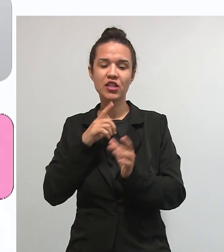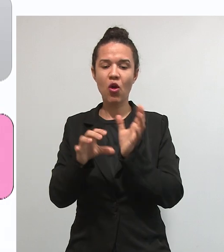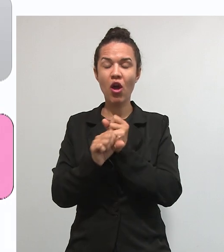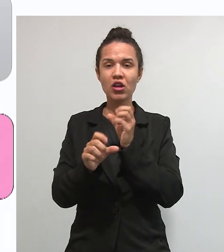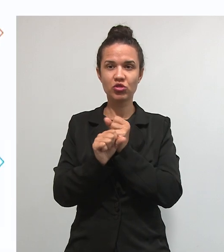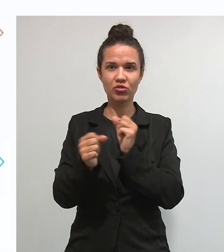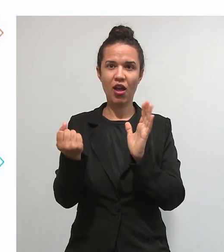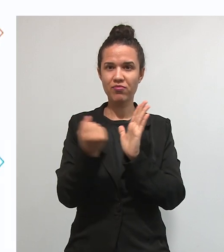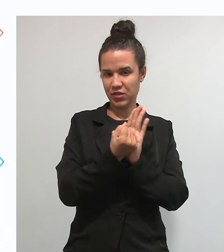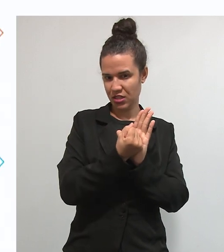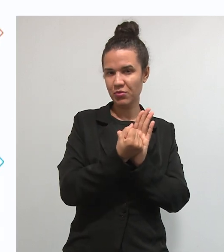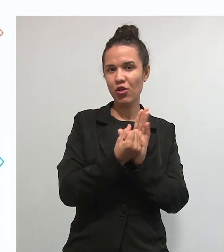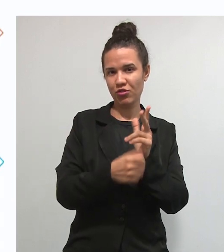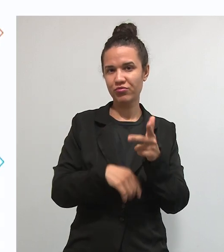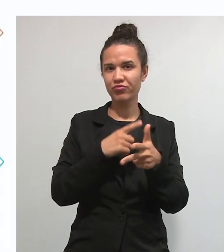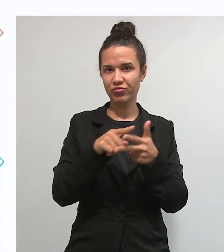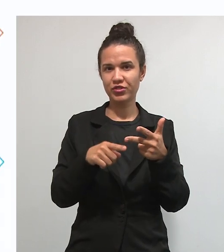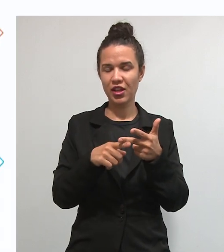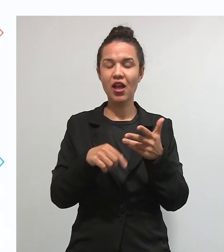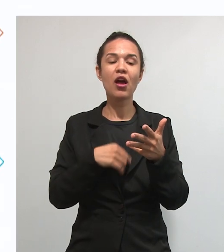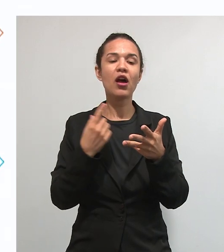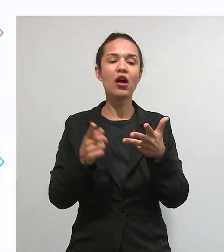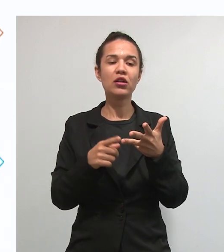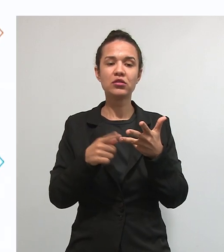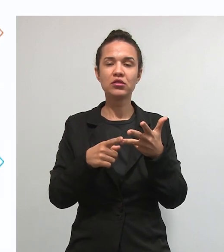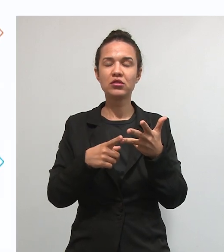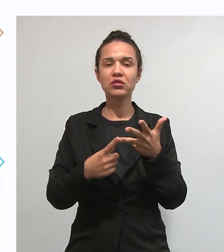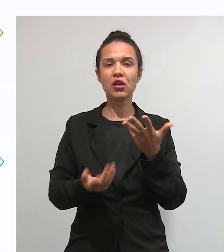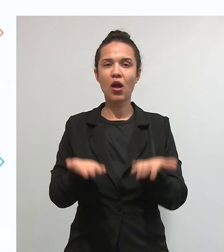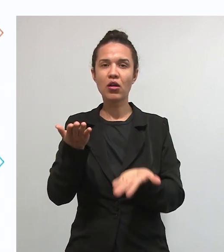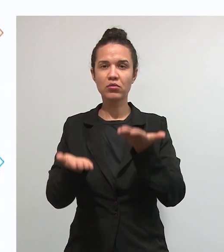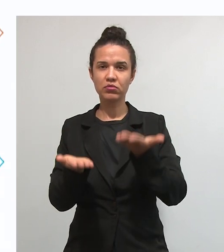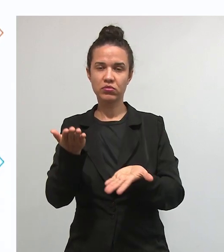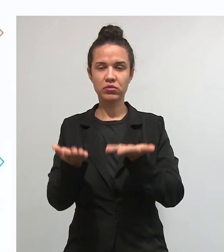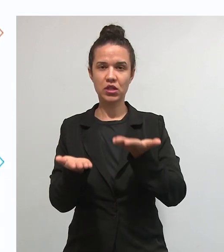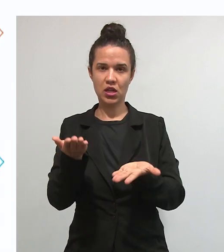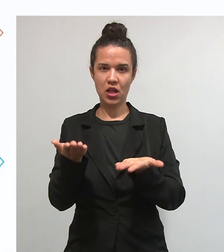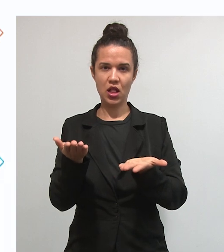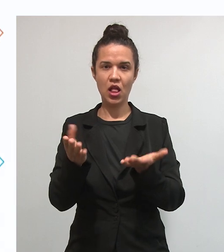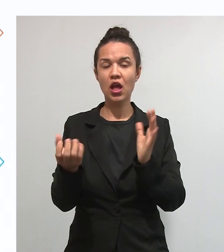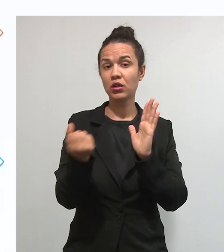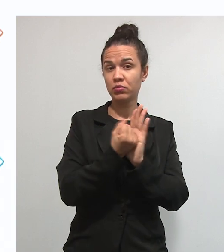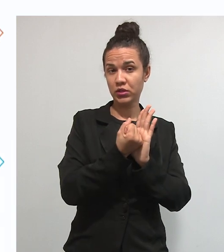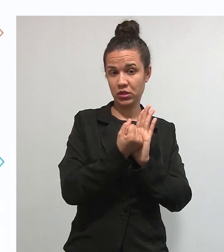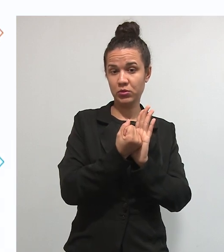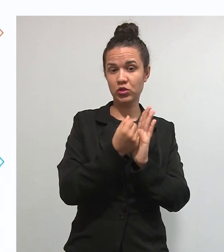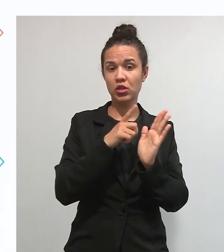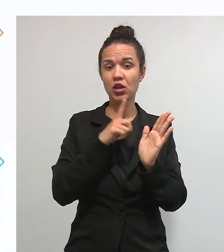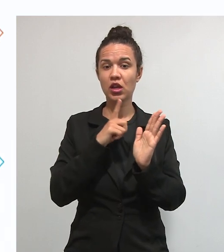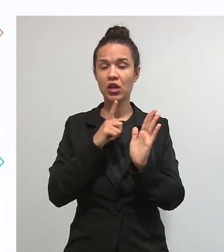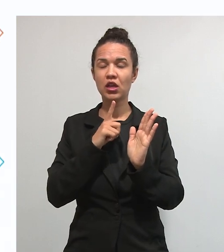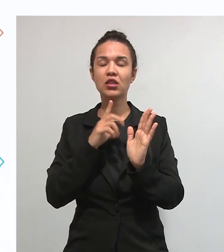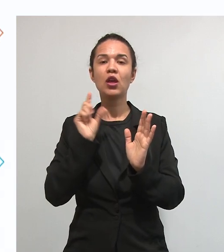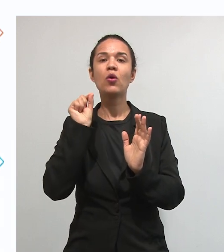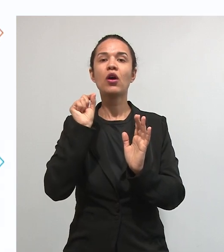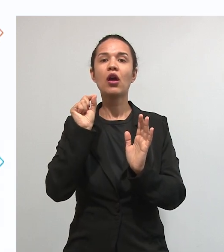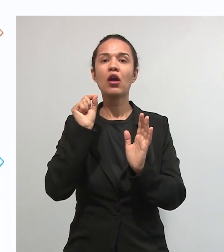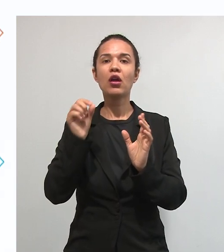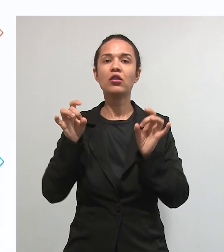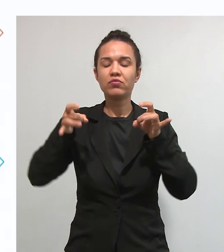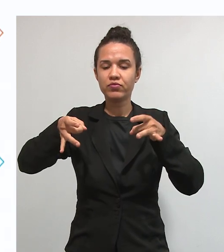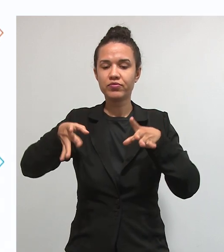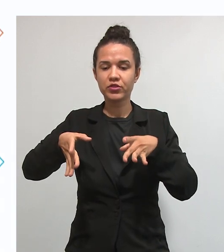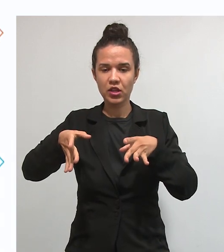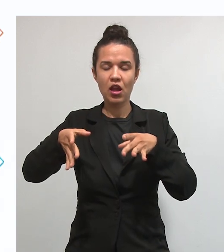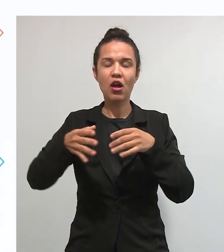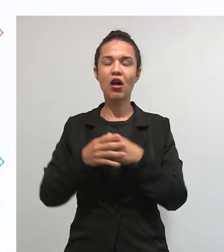patrimonial. O balanço patrimonial é onde é evidenciado o patrimônio público e o saldo patrimonial. Na demonstração de fluxo